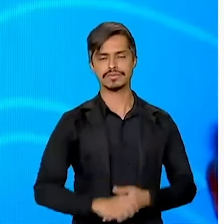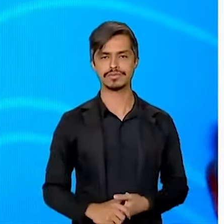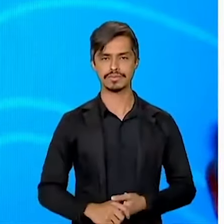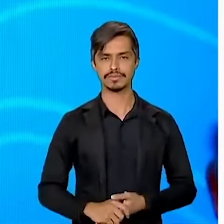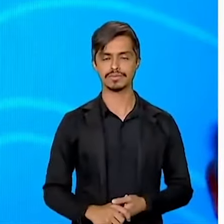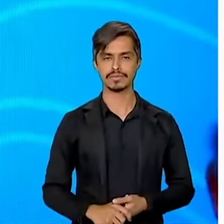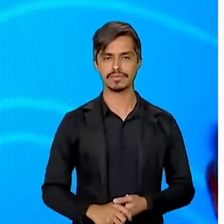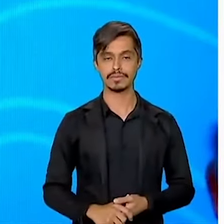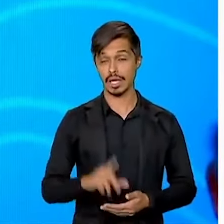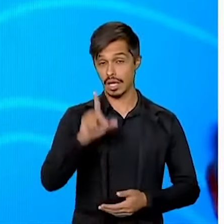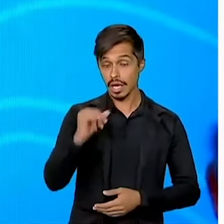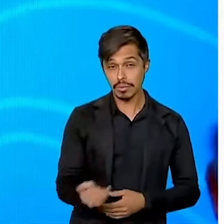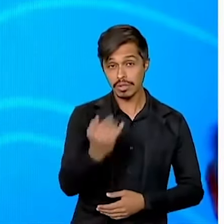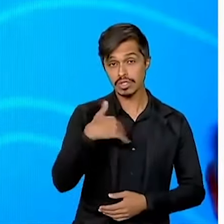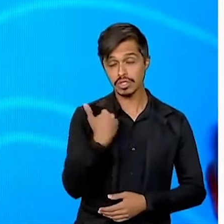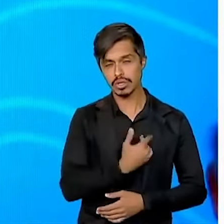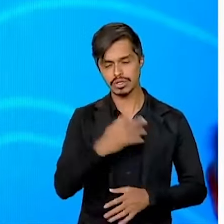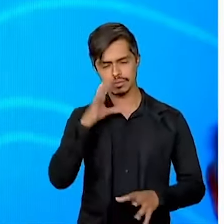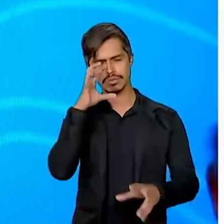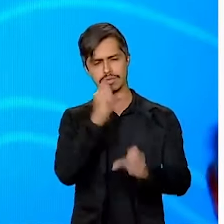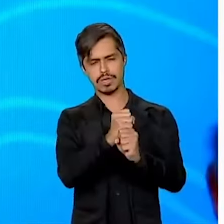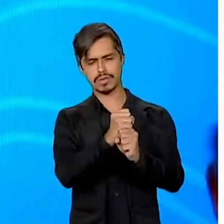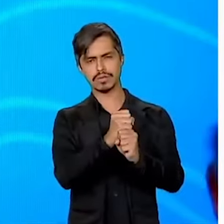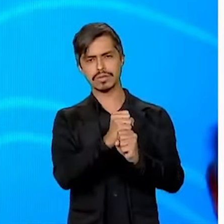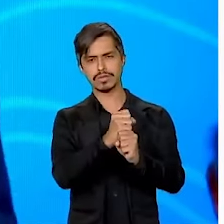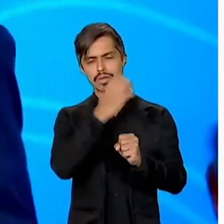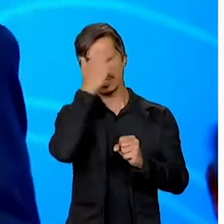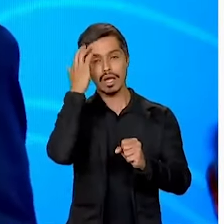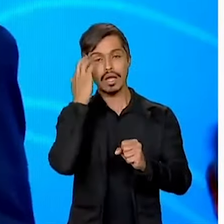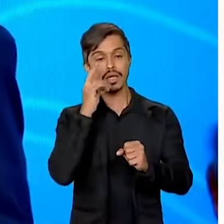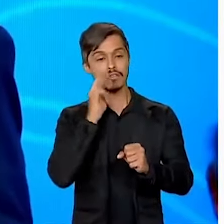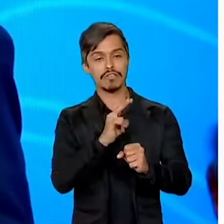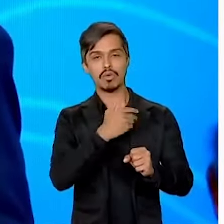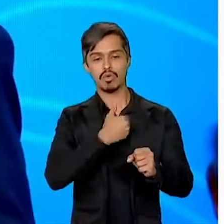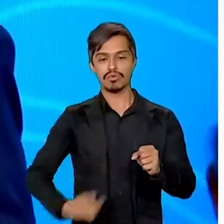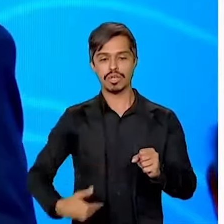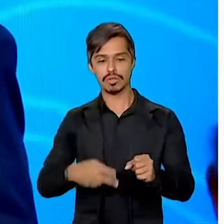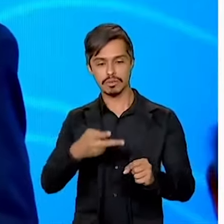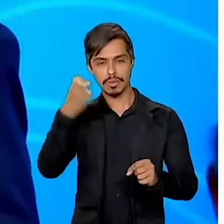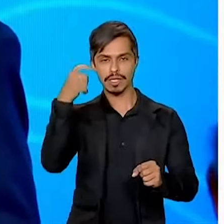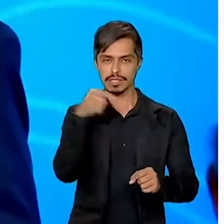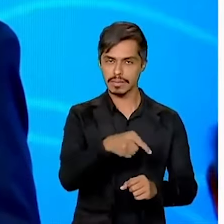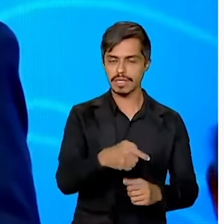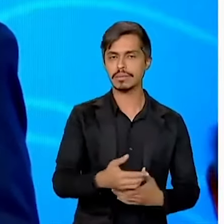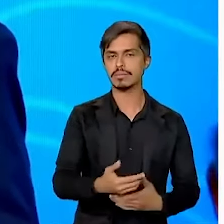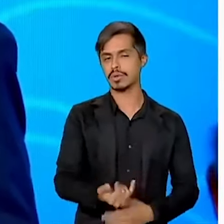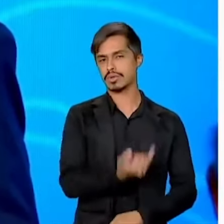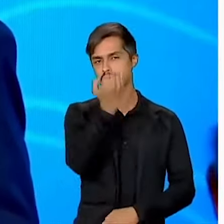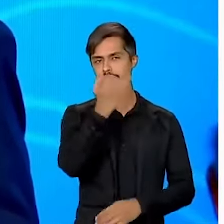Aí é importante a gente ter em conta a importância do Estado.